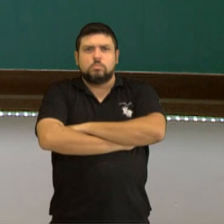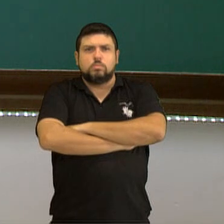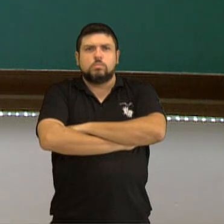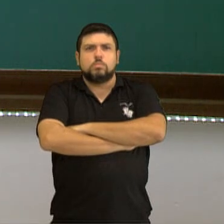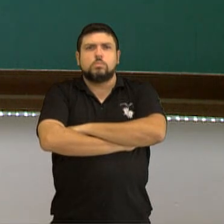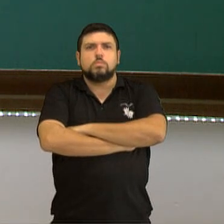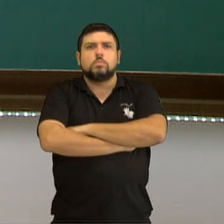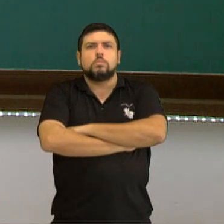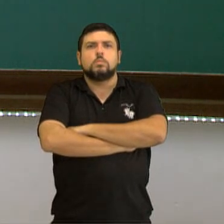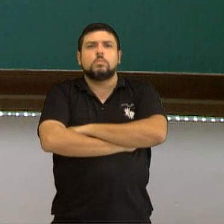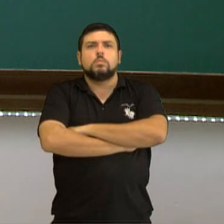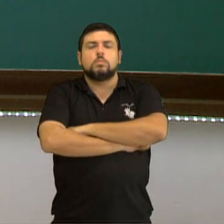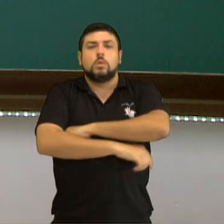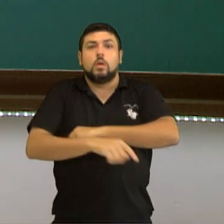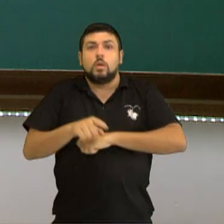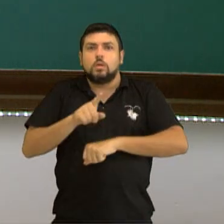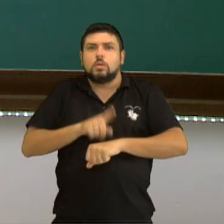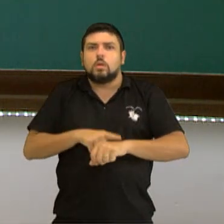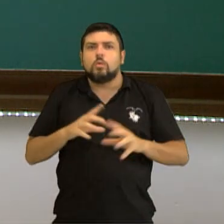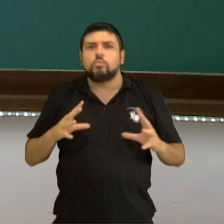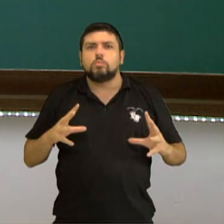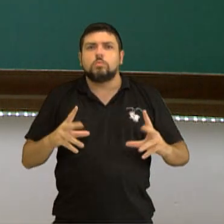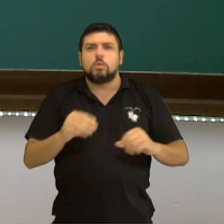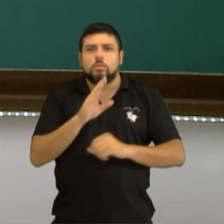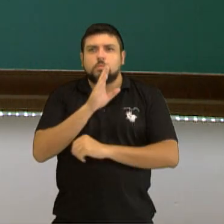de repente a turma entra em silêncio.